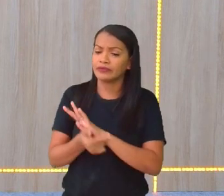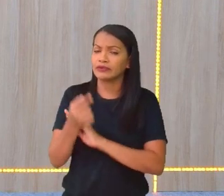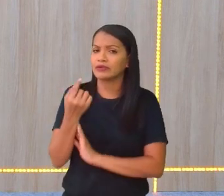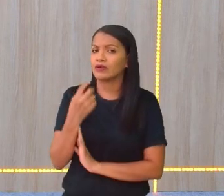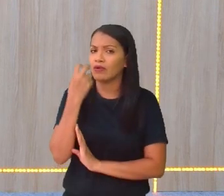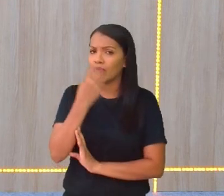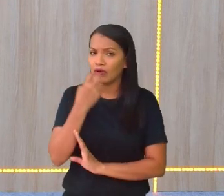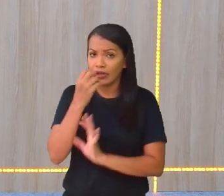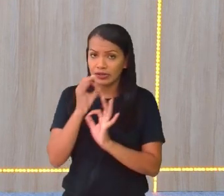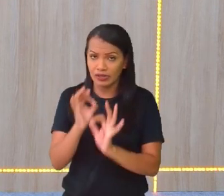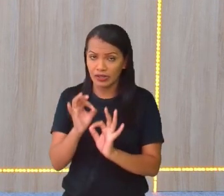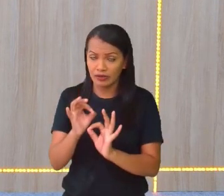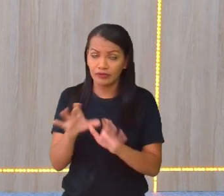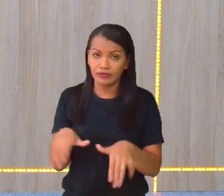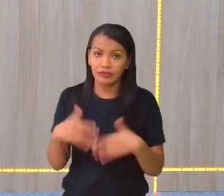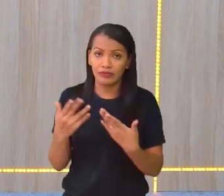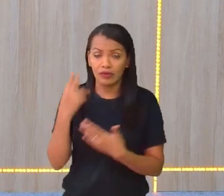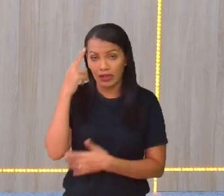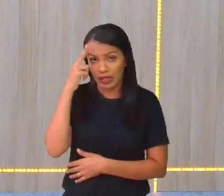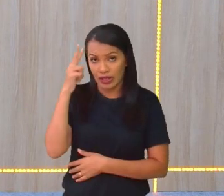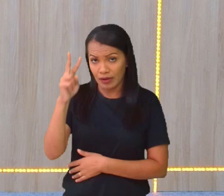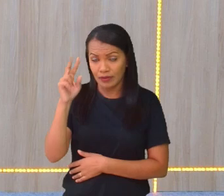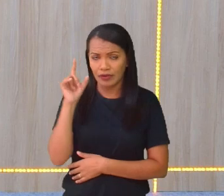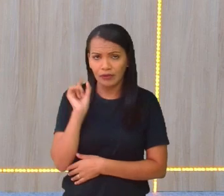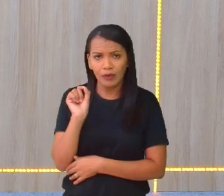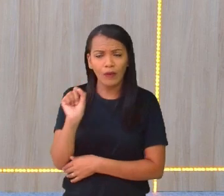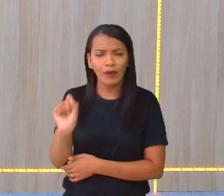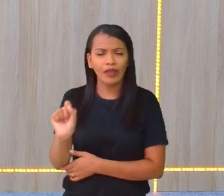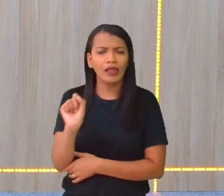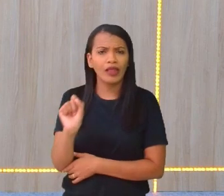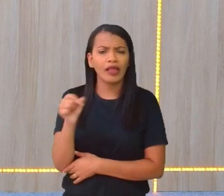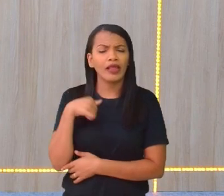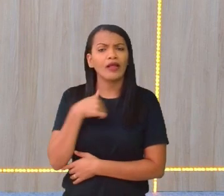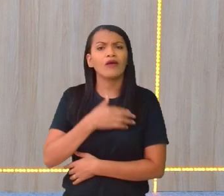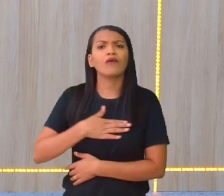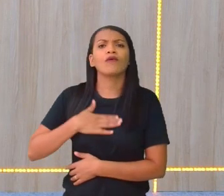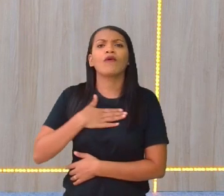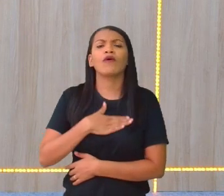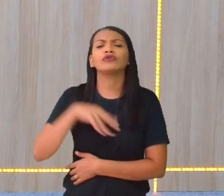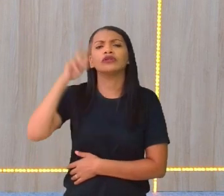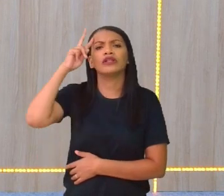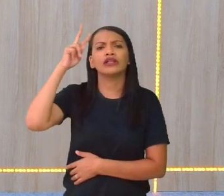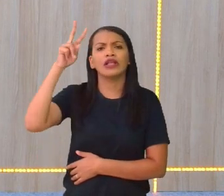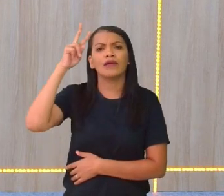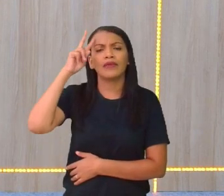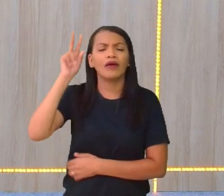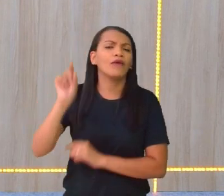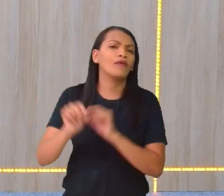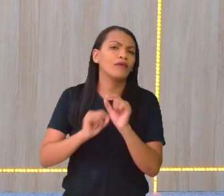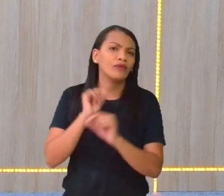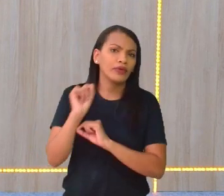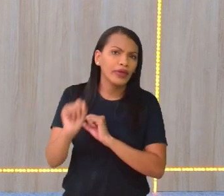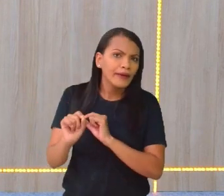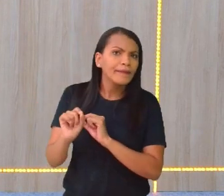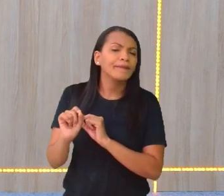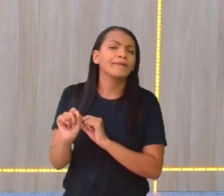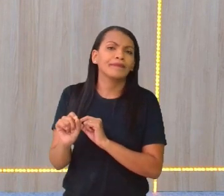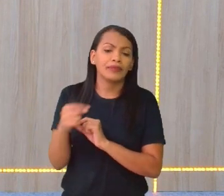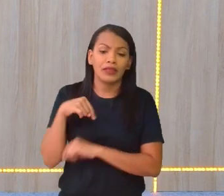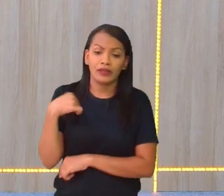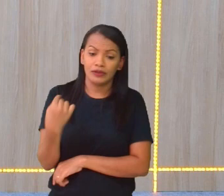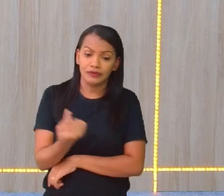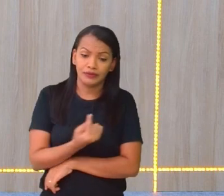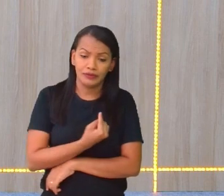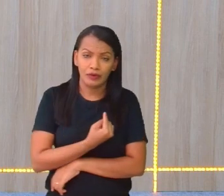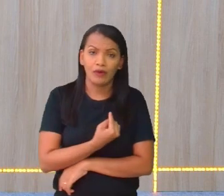orais? Então, lembram que, eu gosto de lembrar, não é? Lembrem que nós